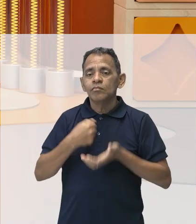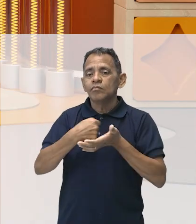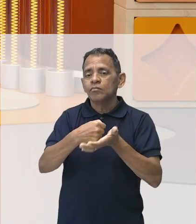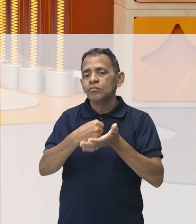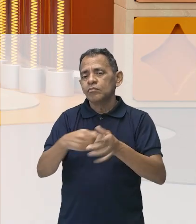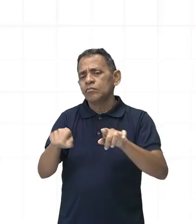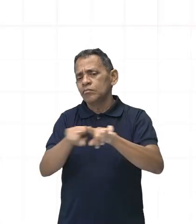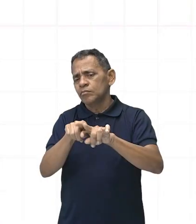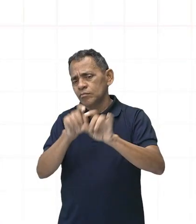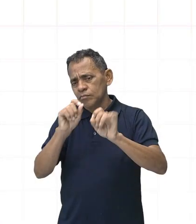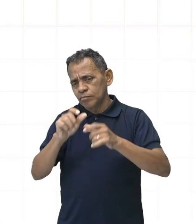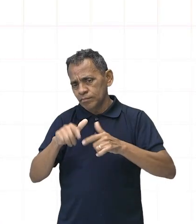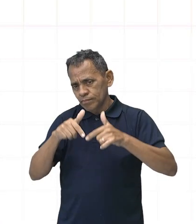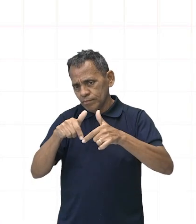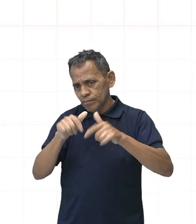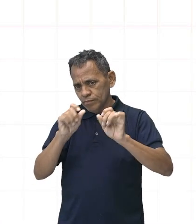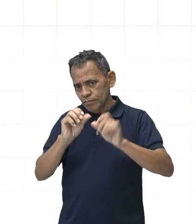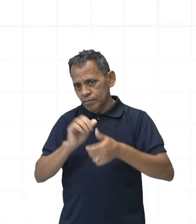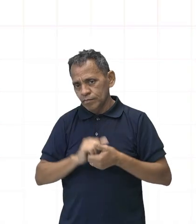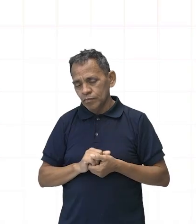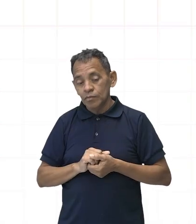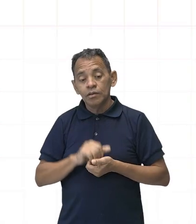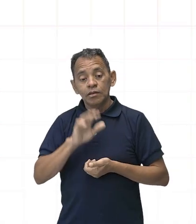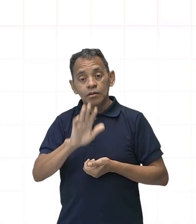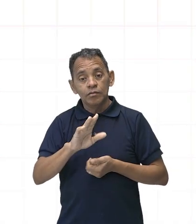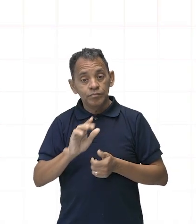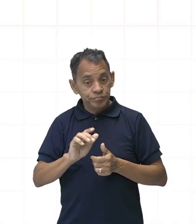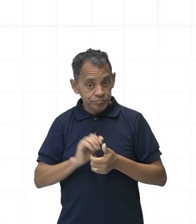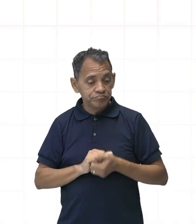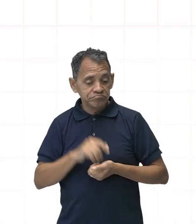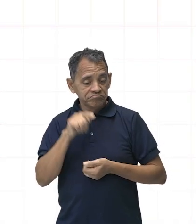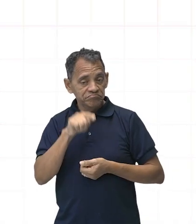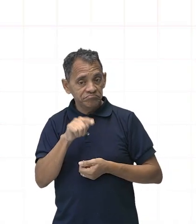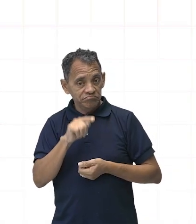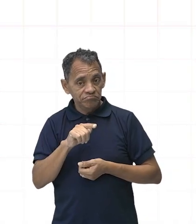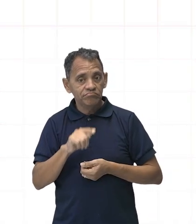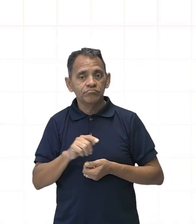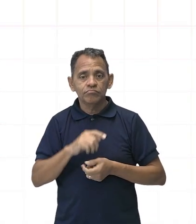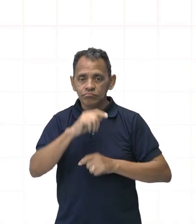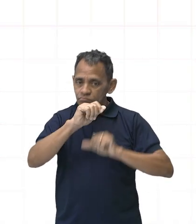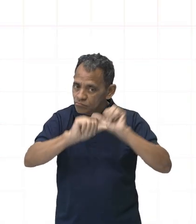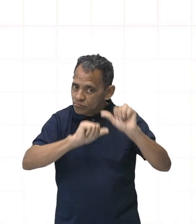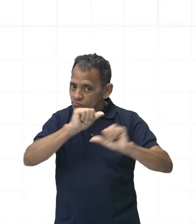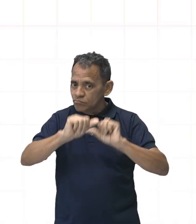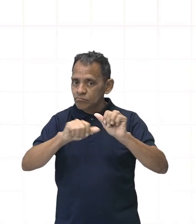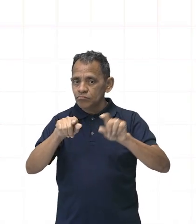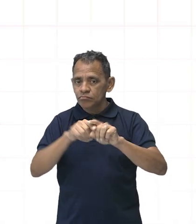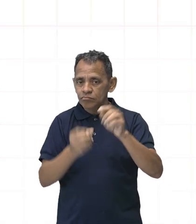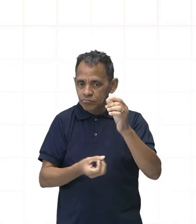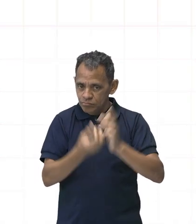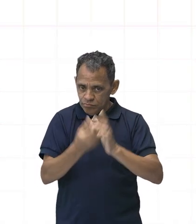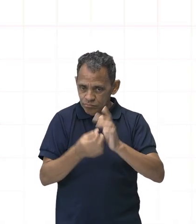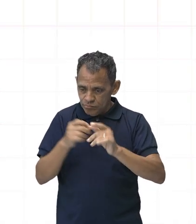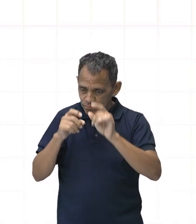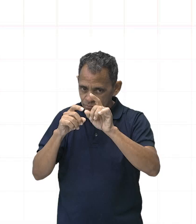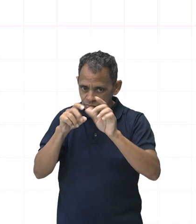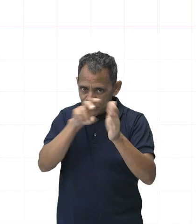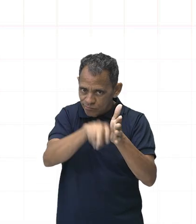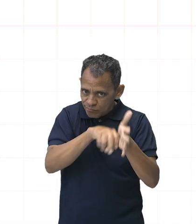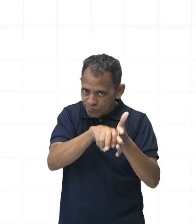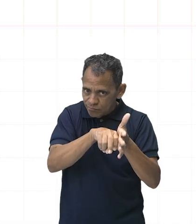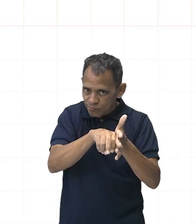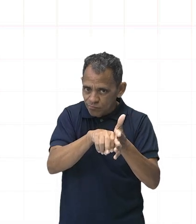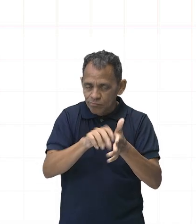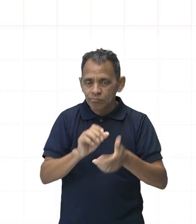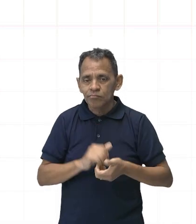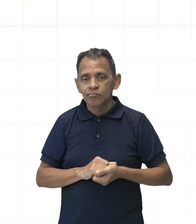atividades. Olha só, essas transformações ali da produção transição, né, agropecuária ao novo rural,